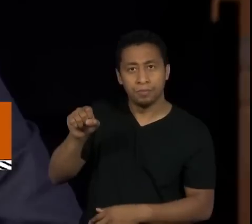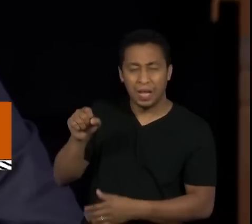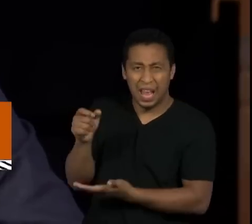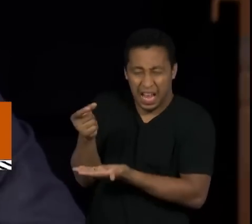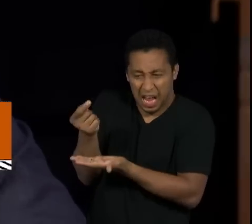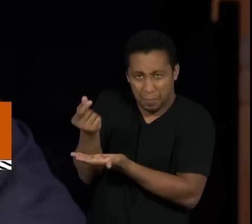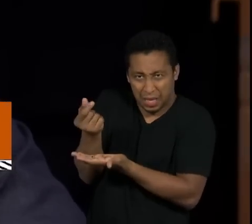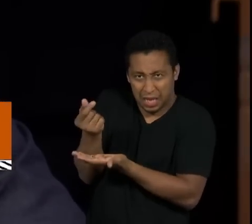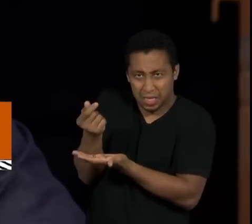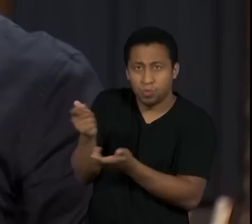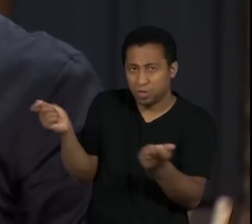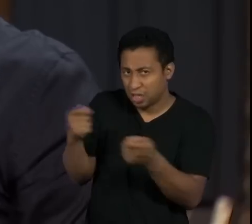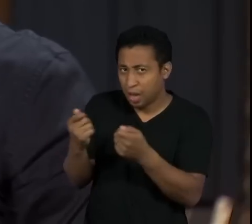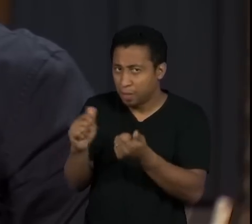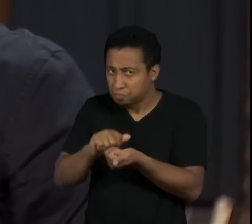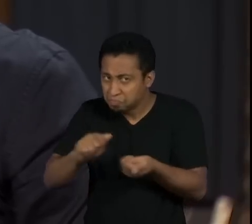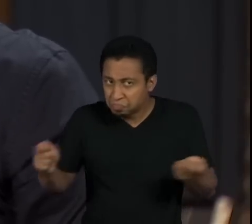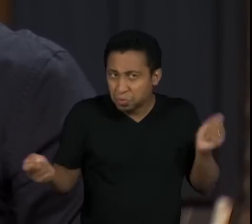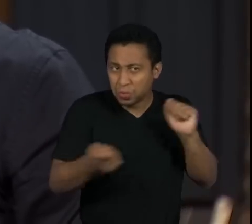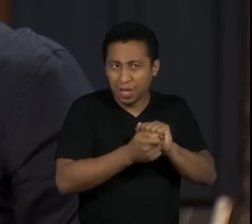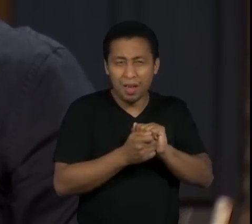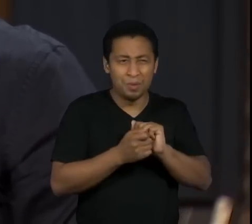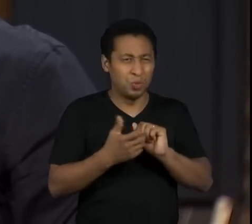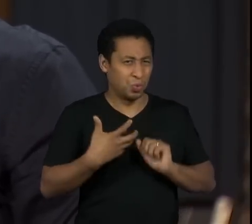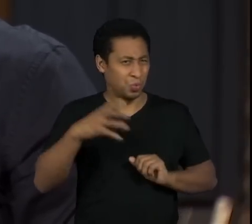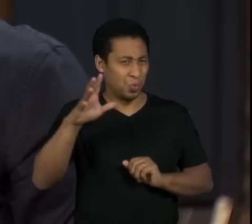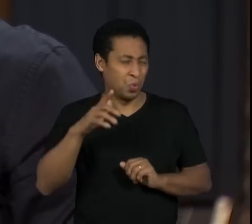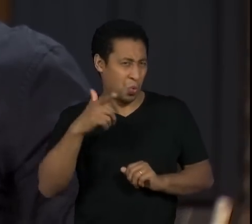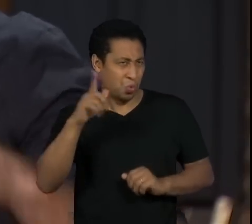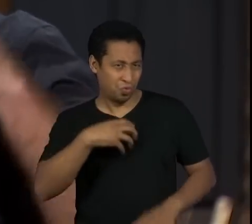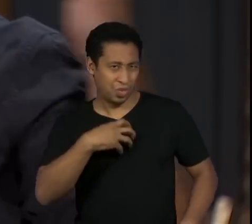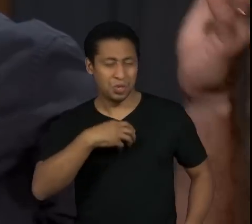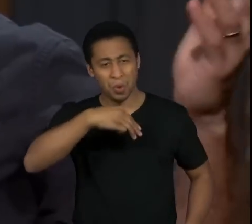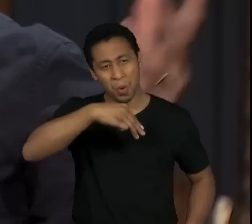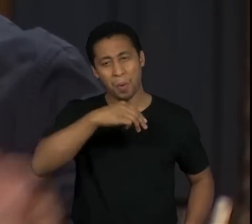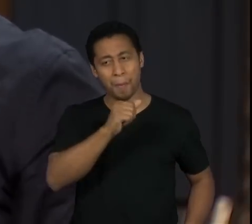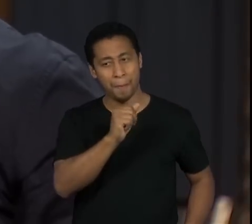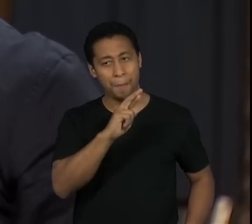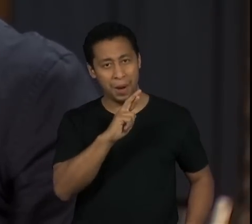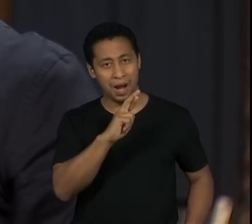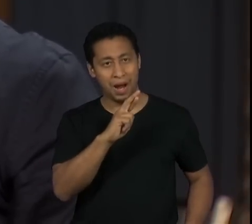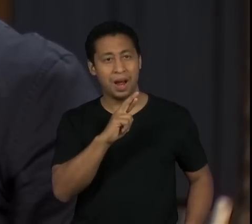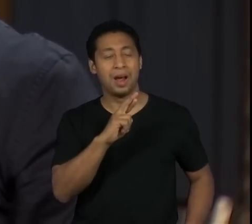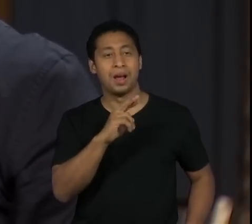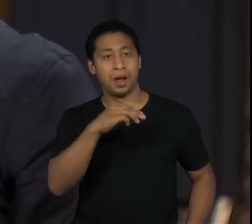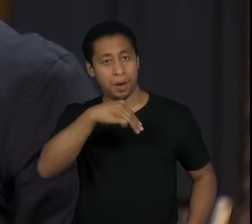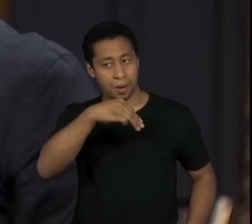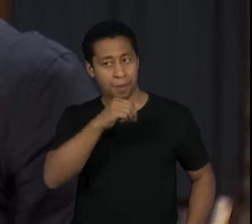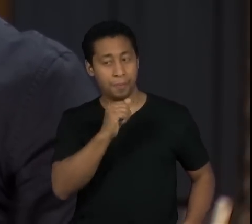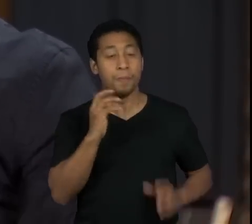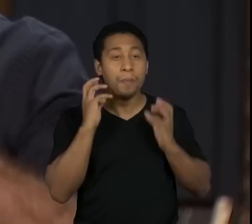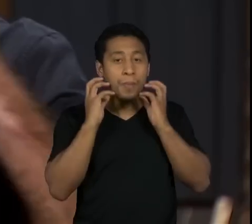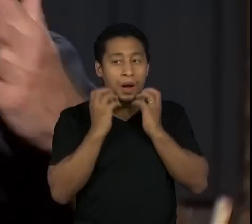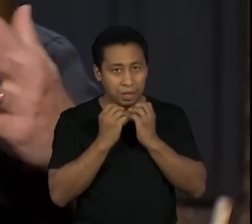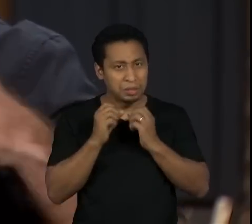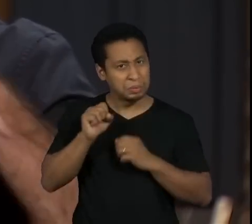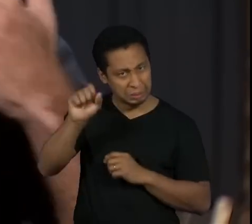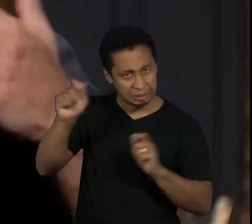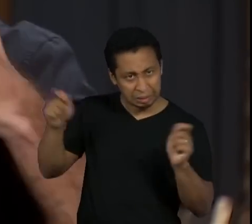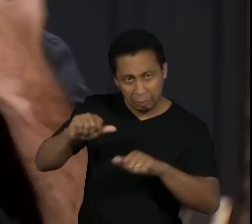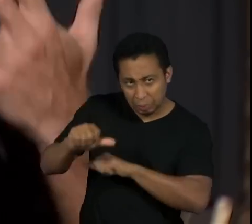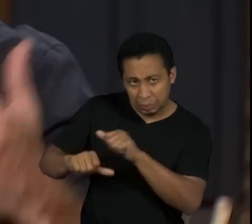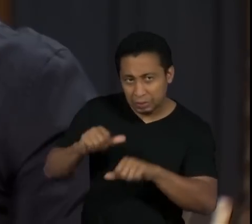utópico marxista? Isso é outra maluquice, né? Nasceram algumas pessoas no passado,